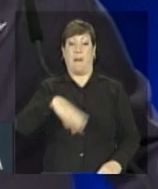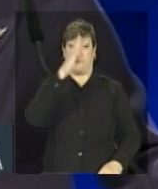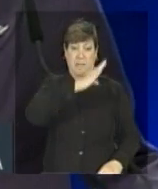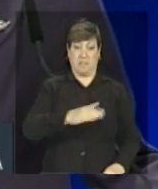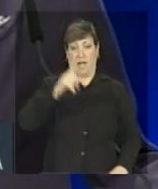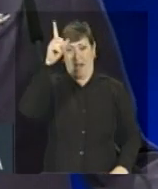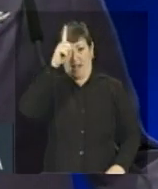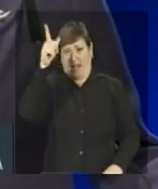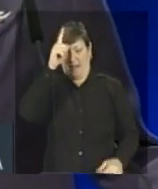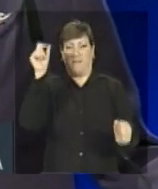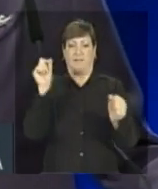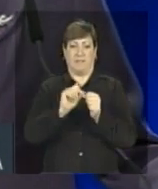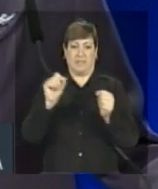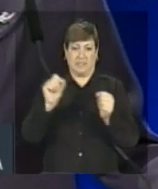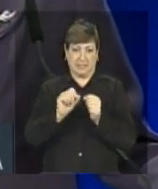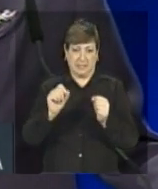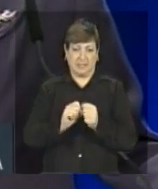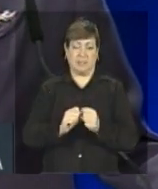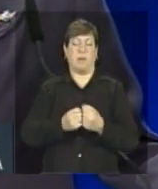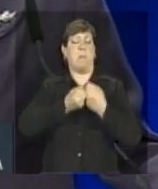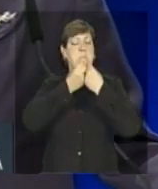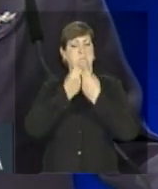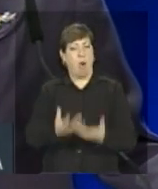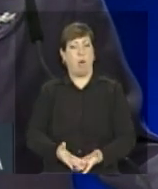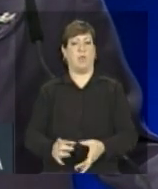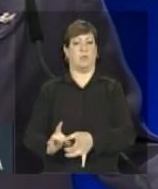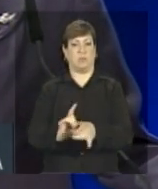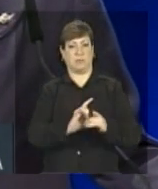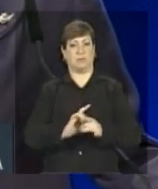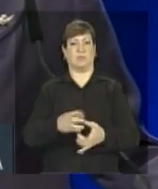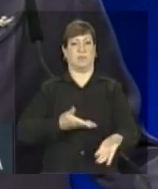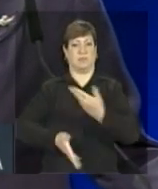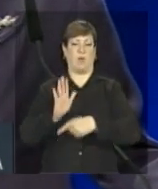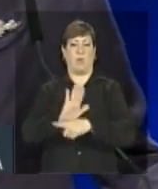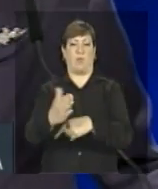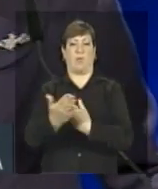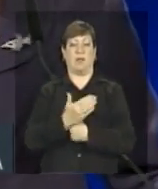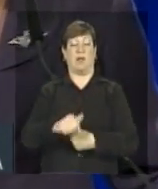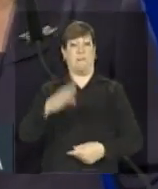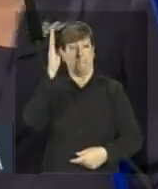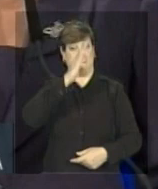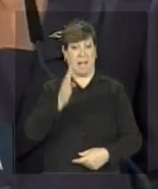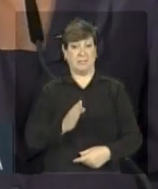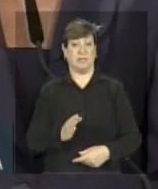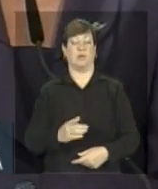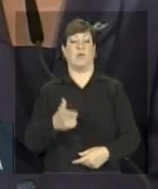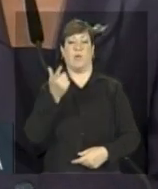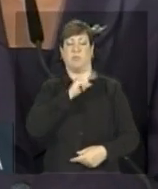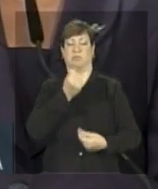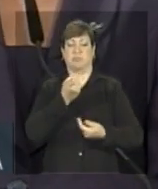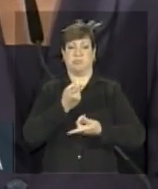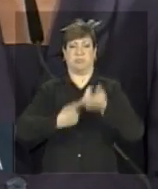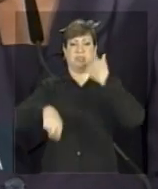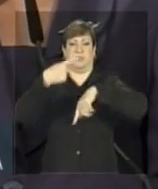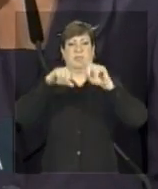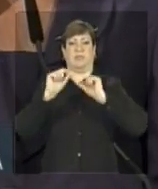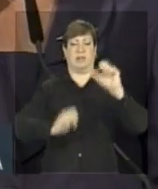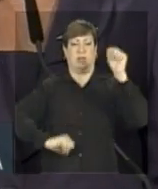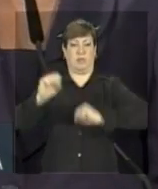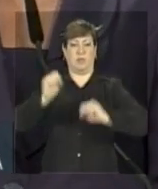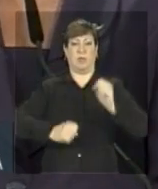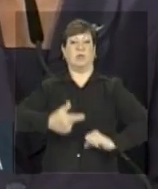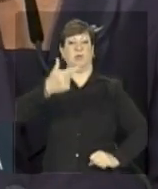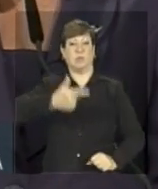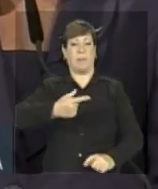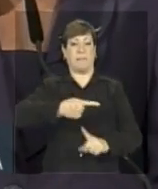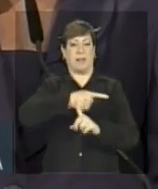uma próspera relação, que permitiu ao Brasil dar um grande salto em nossa indústria na segunda metade